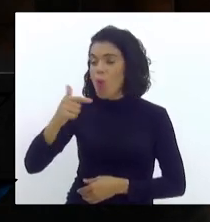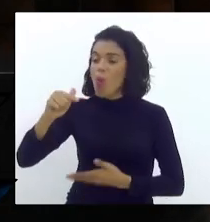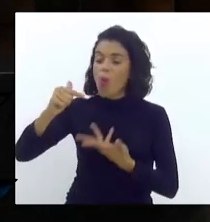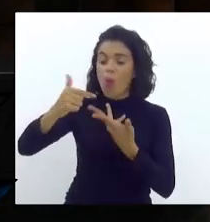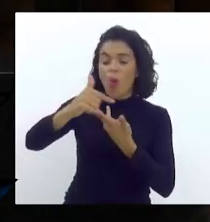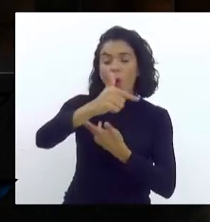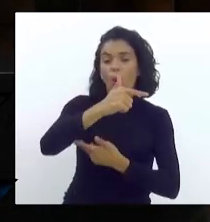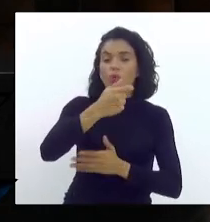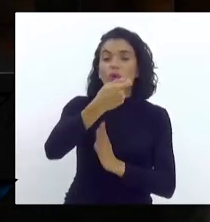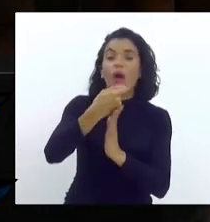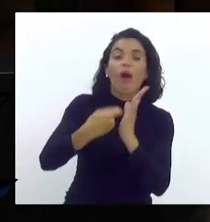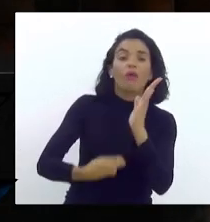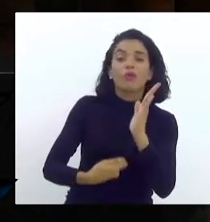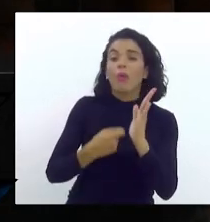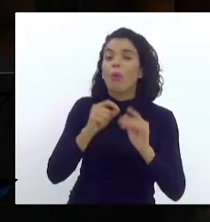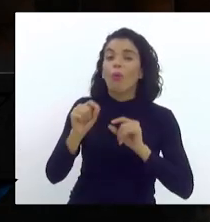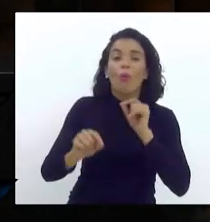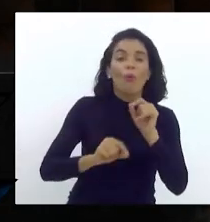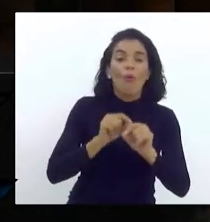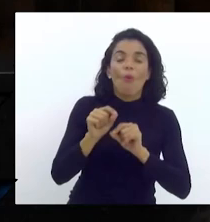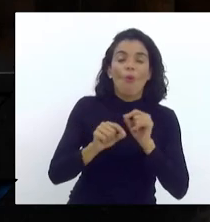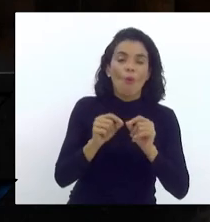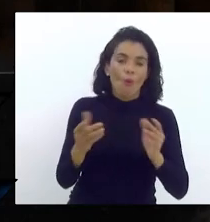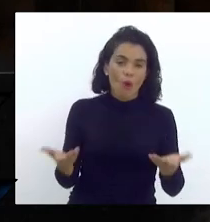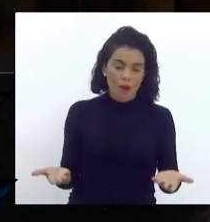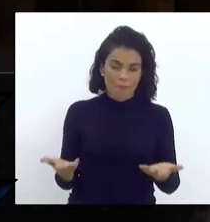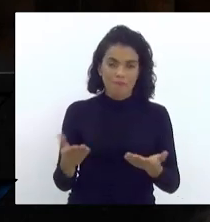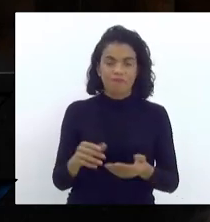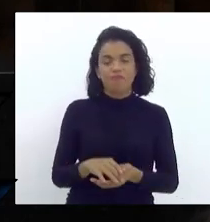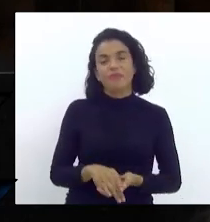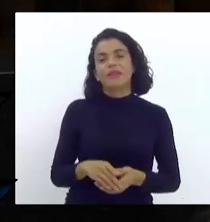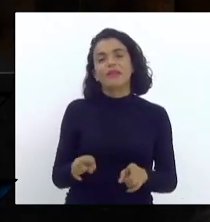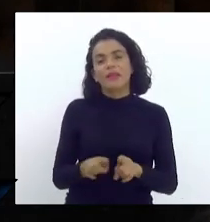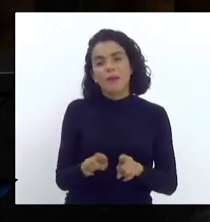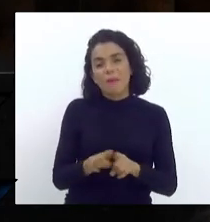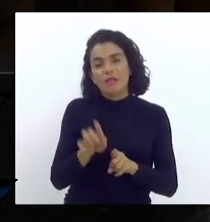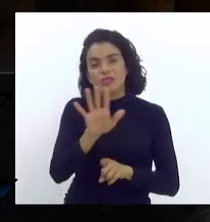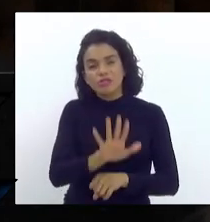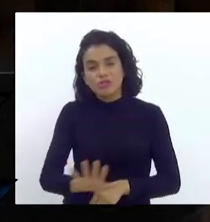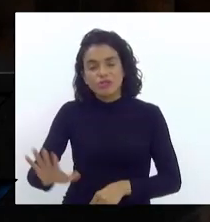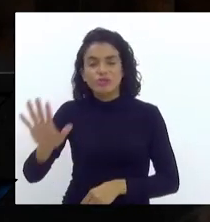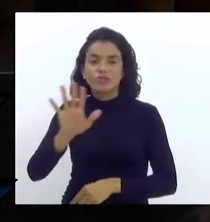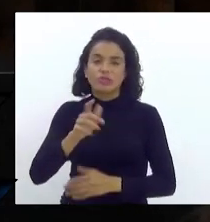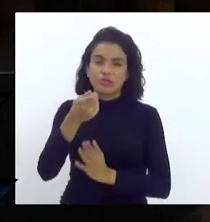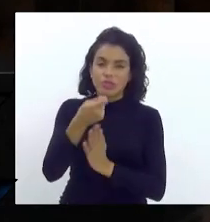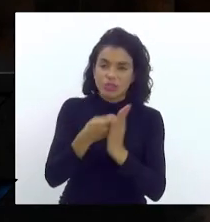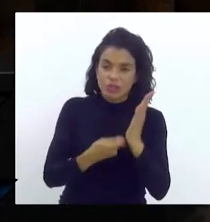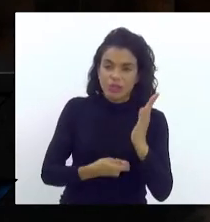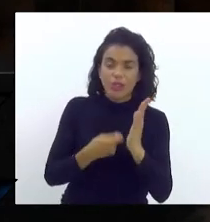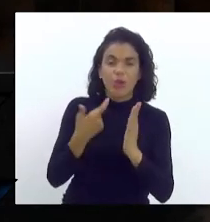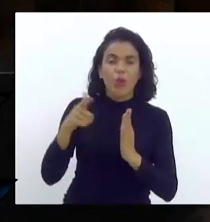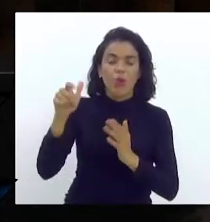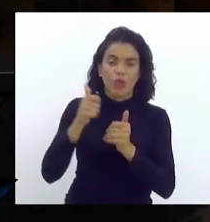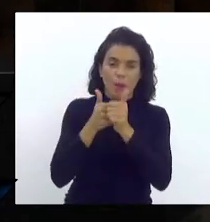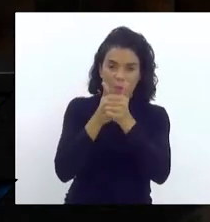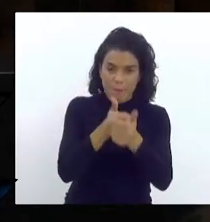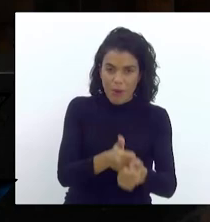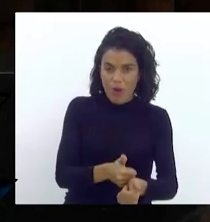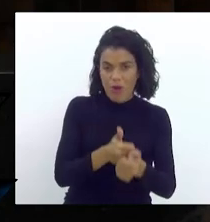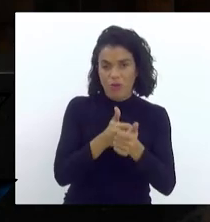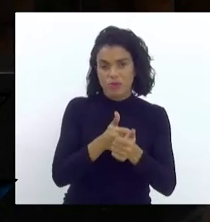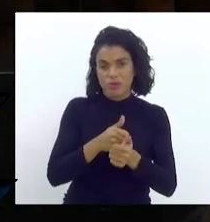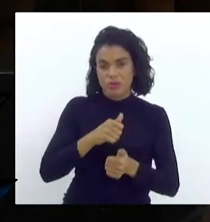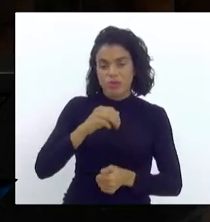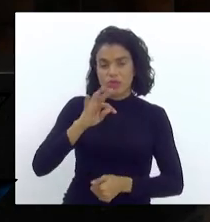o autor de Hebreus, do livro de Hebreus. A seguir vem as epístolas gerais, escritas por outros apóstolos, Tiago, Pedro,